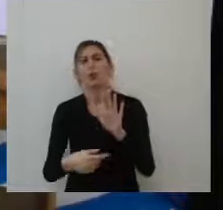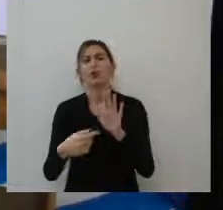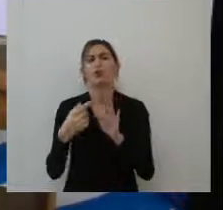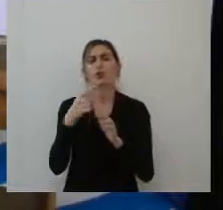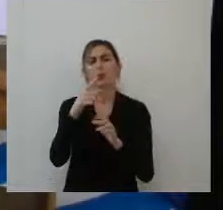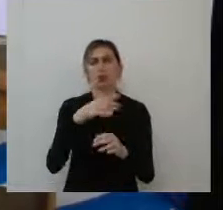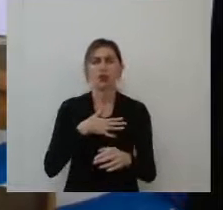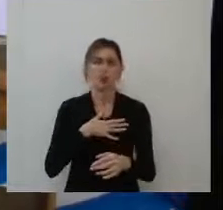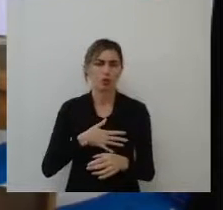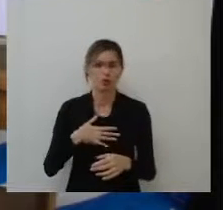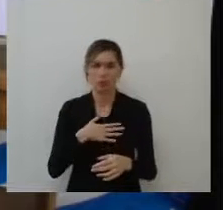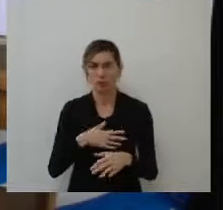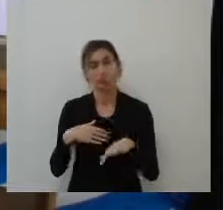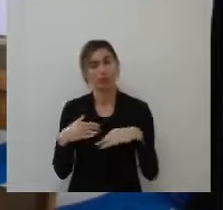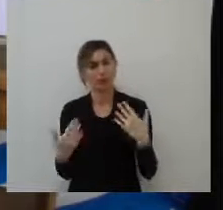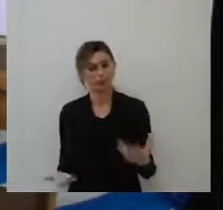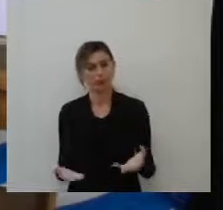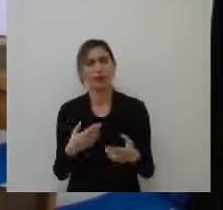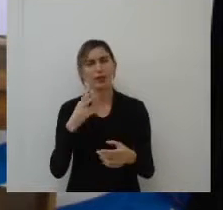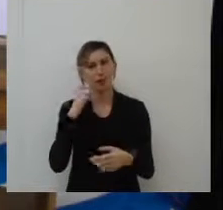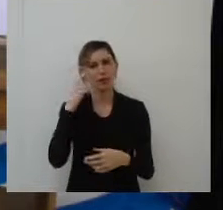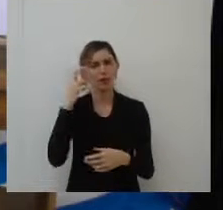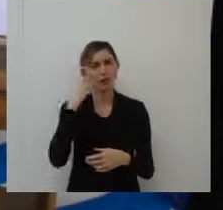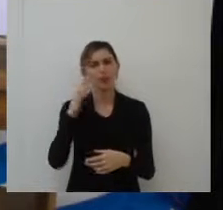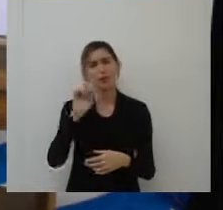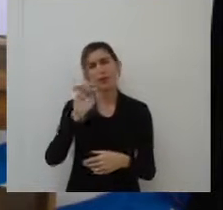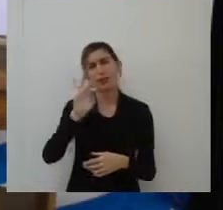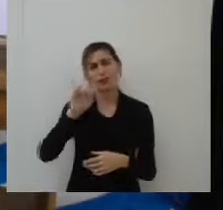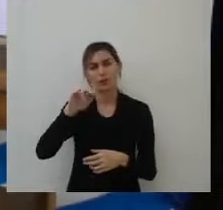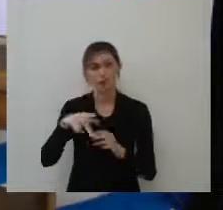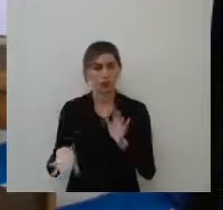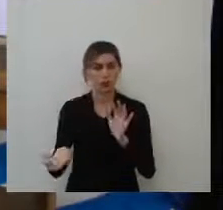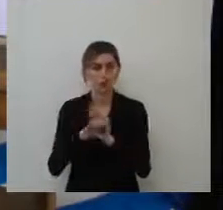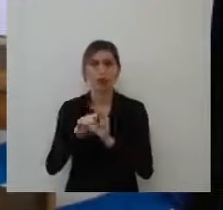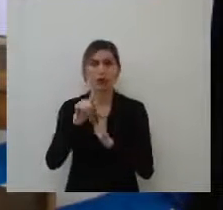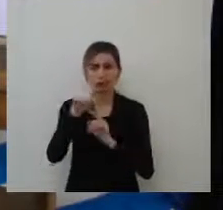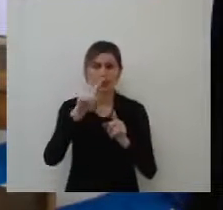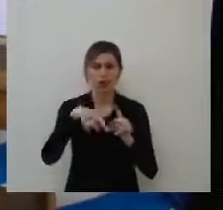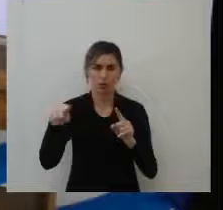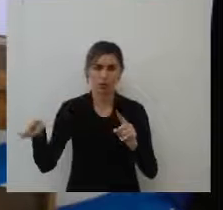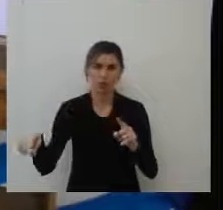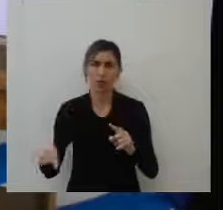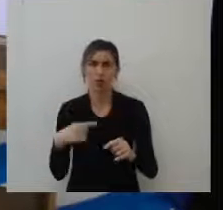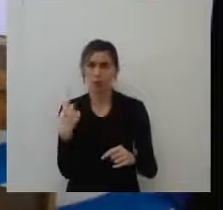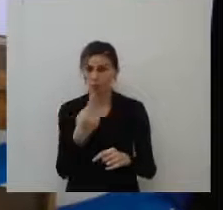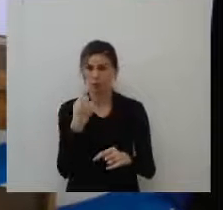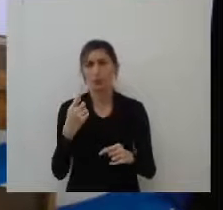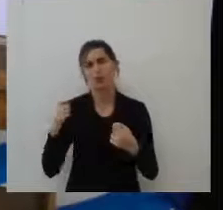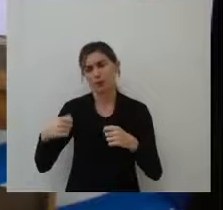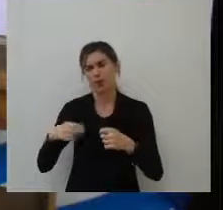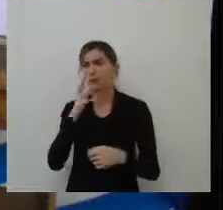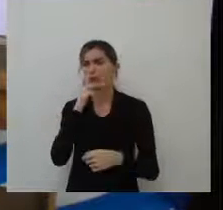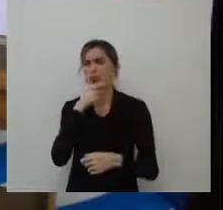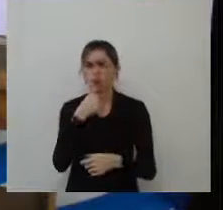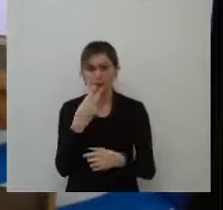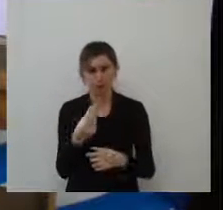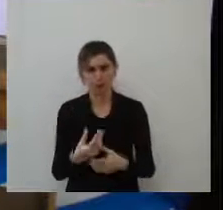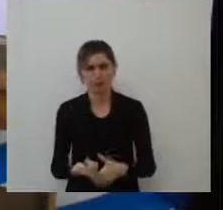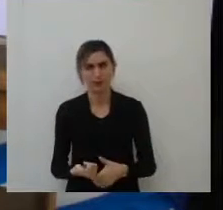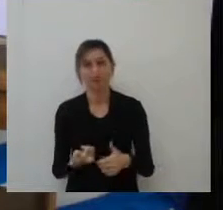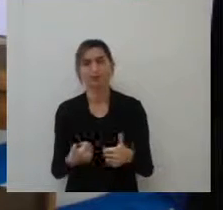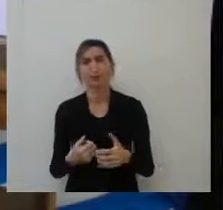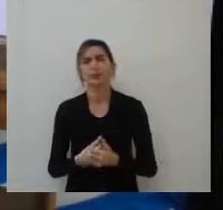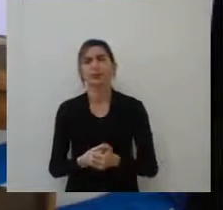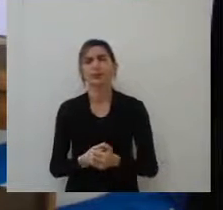categoria que você gosta. Então, é uma inteligência artificial, mas para ela chegar nesse nível de atuar independente, ia demorar muito, ok? Vamos